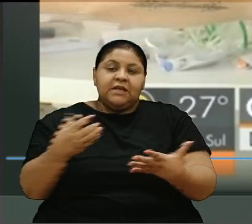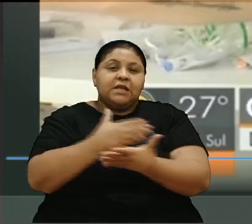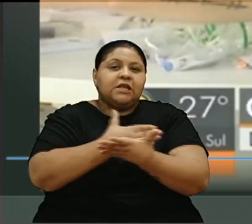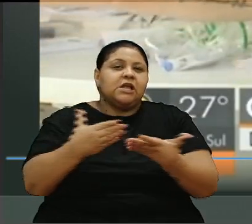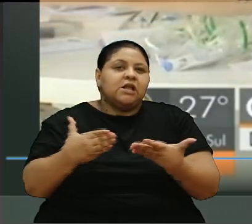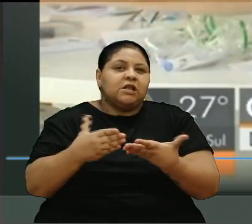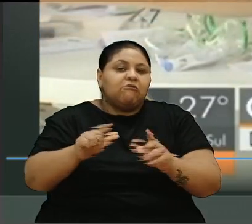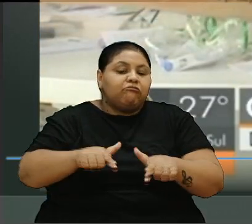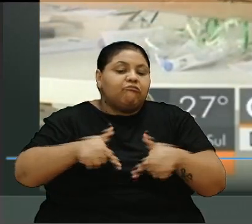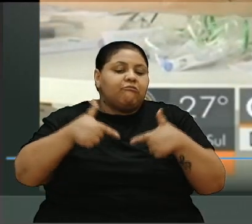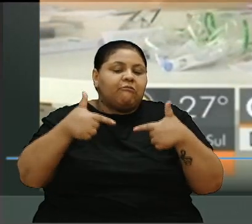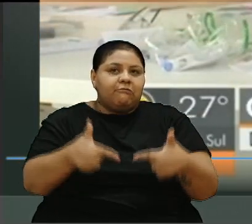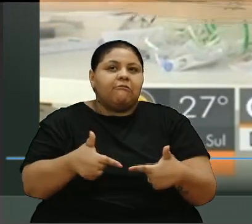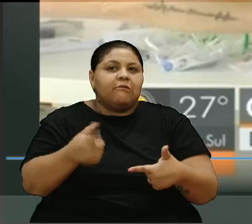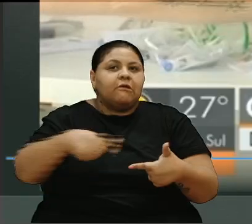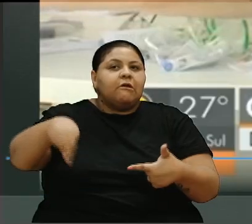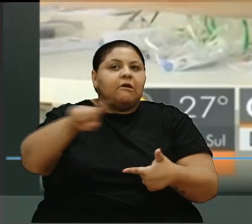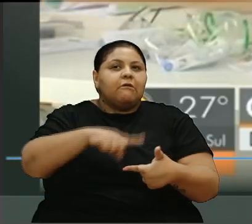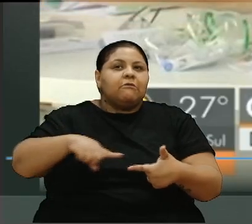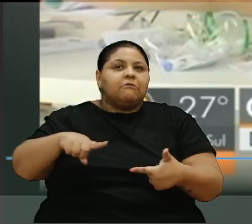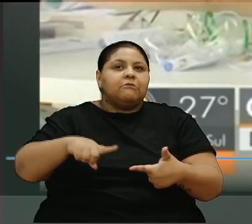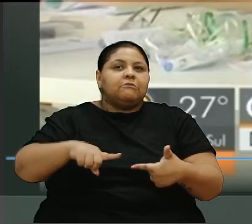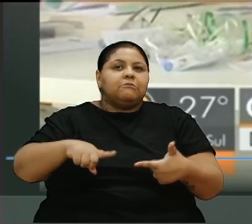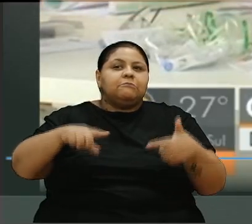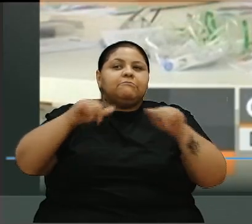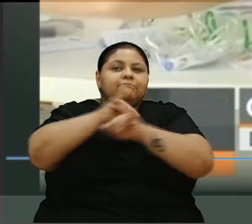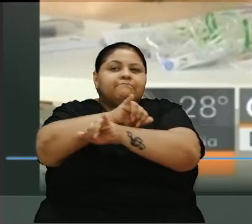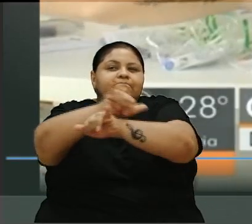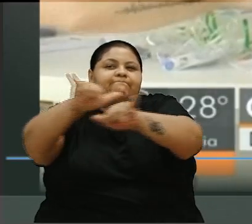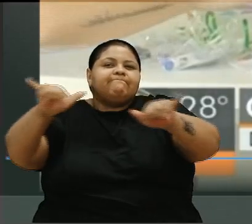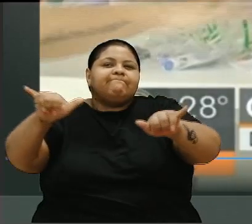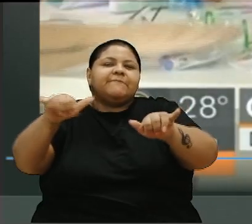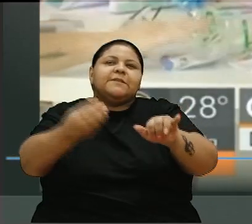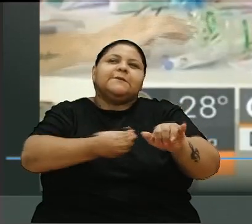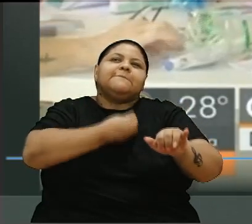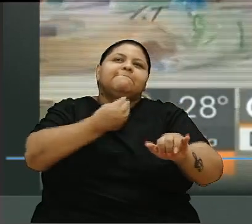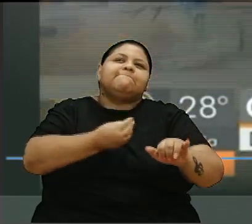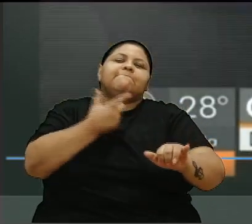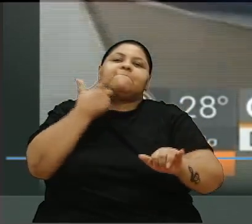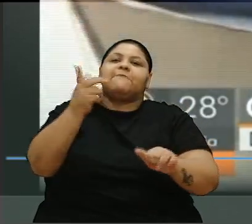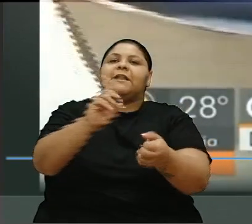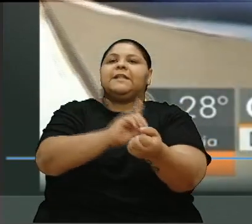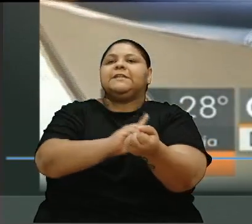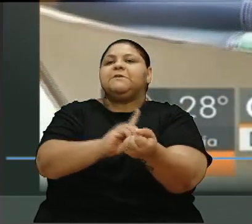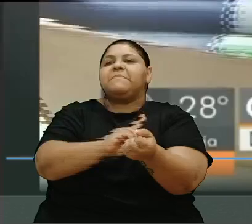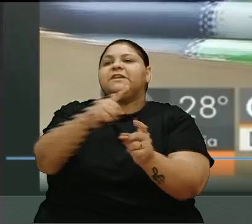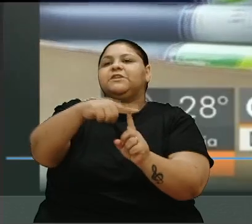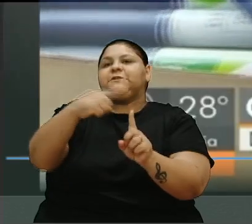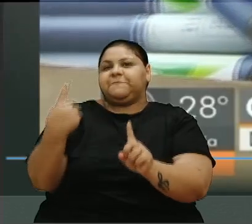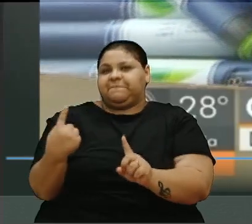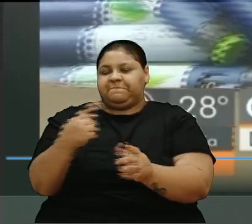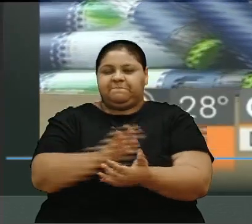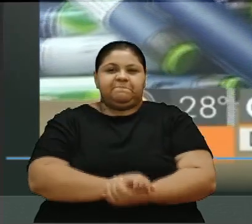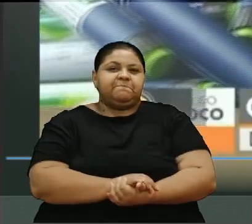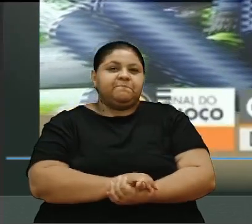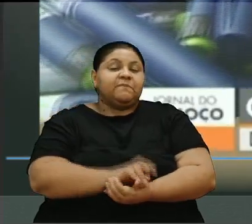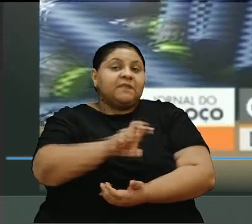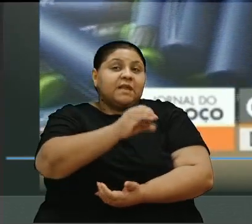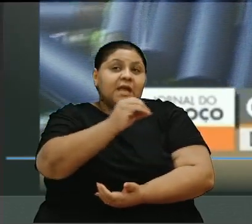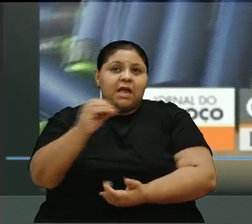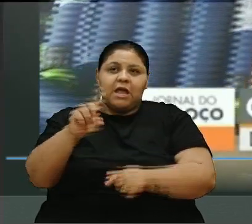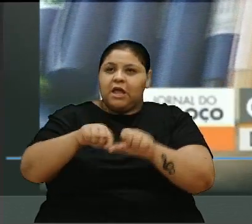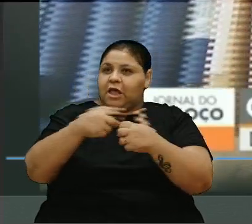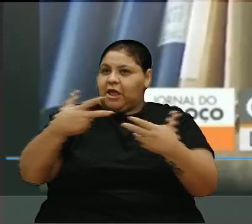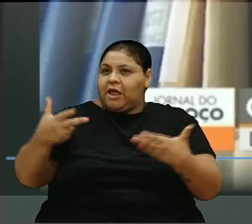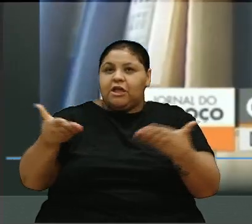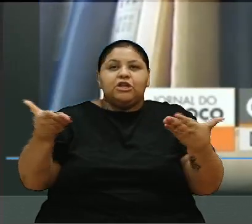essa ação para a gente levar esse olhar doce da vida, né? Falar sobre diabetes tipo 1. Cerca de 500 dispositivos já